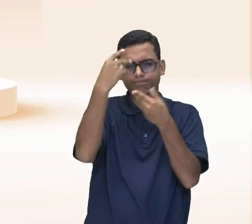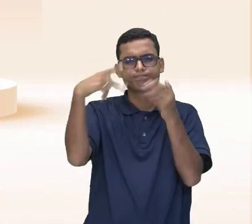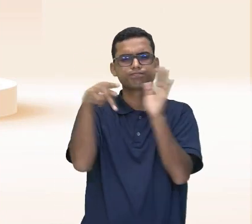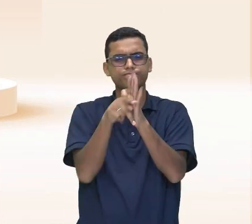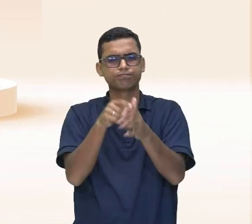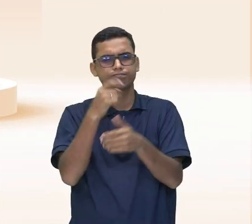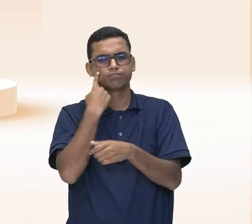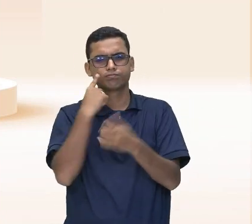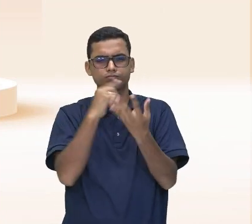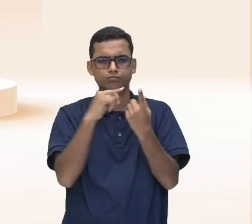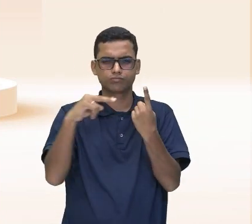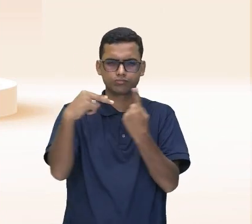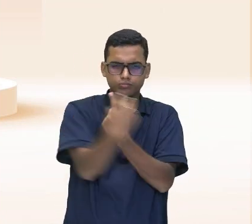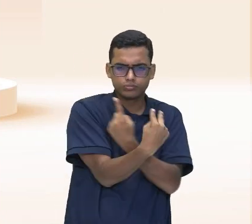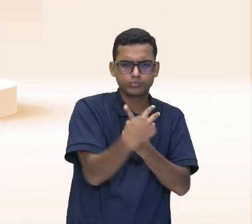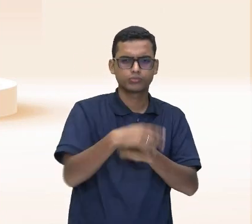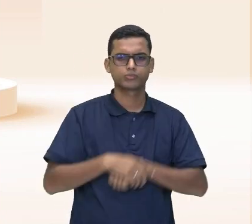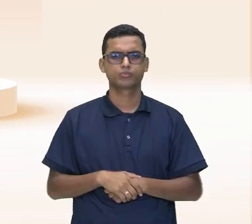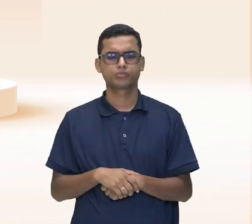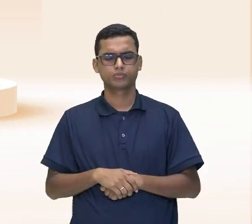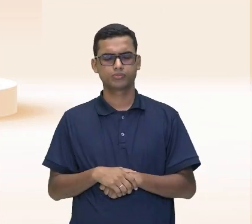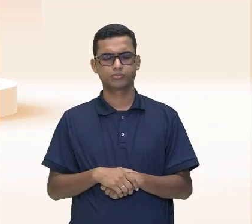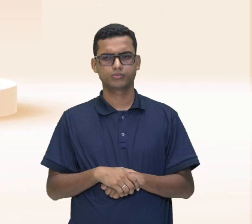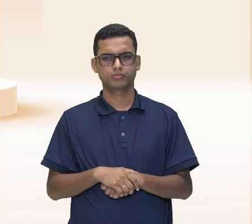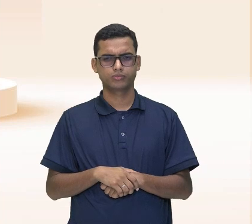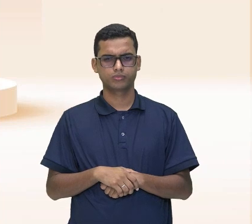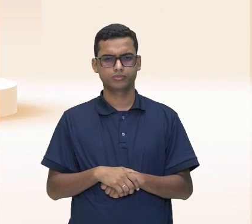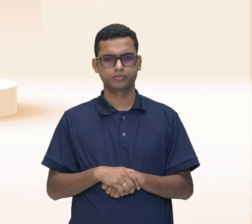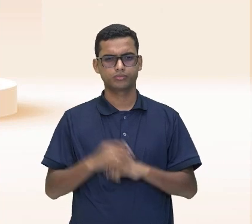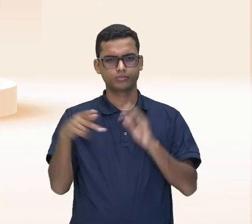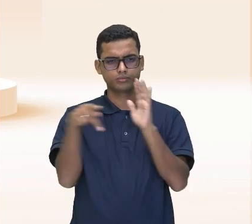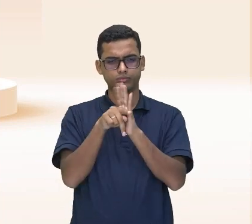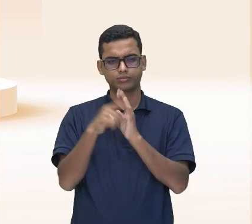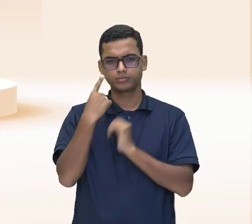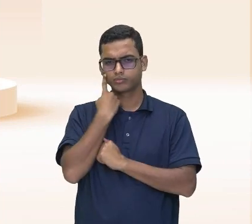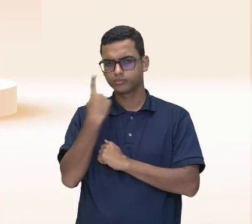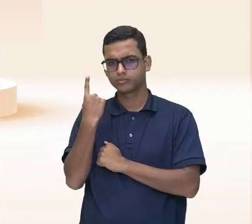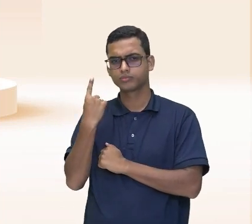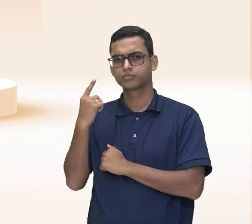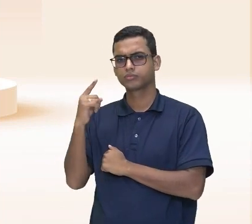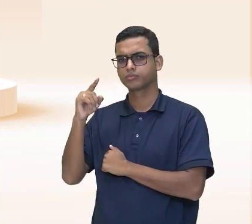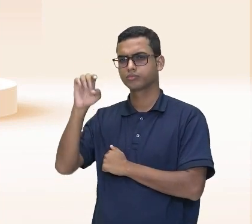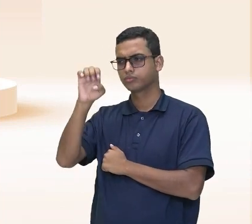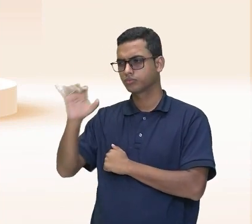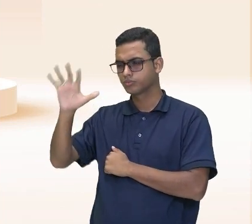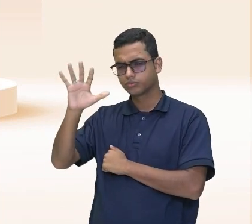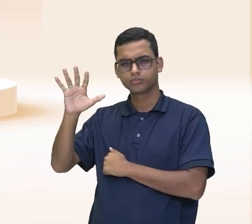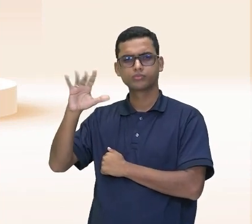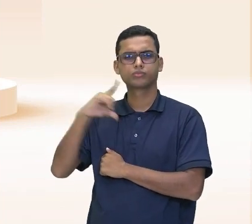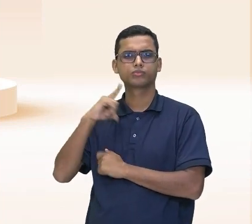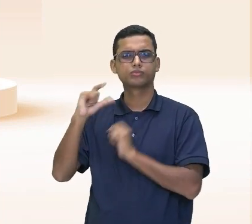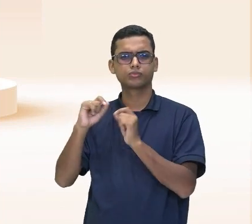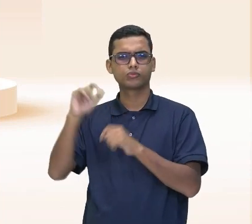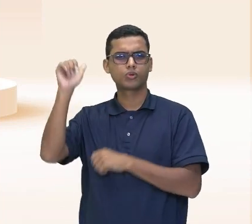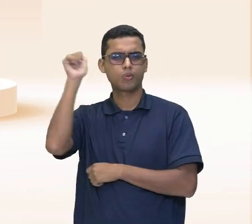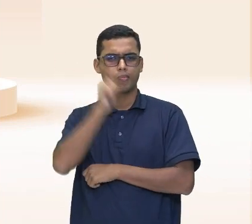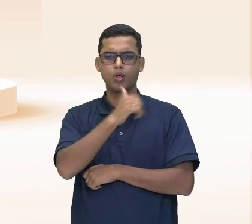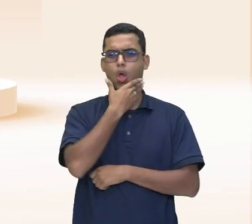Né? Porque, segundo a questão a arte ocidental, tem esse binarismo, né? Homem e